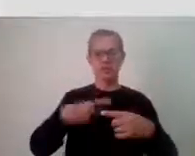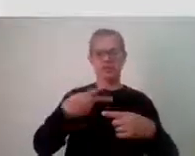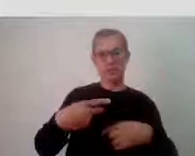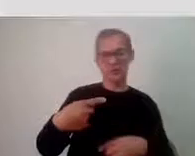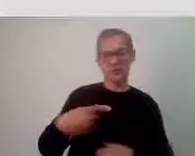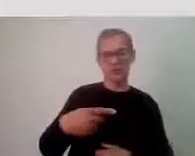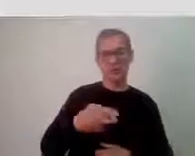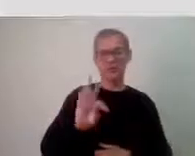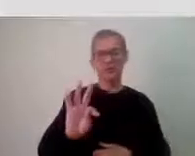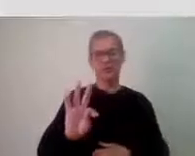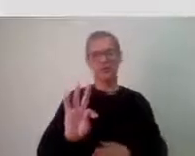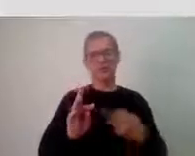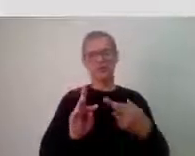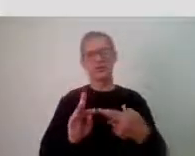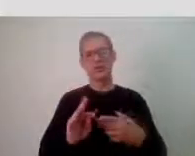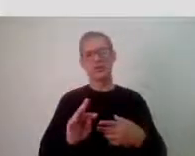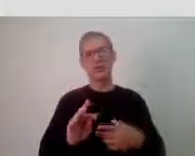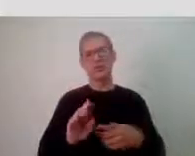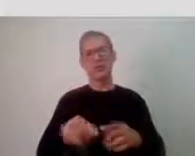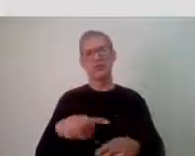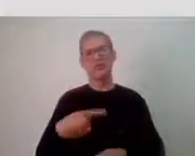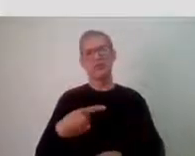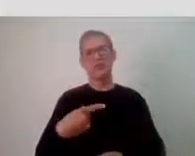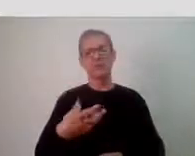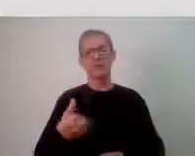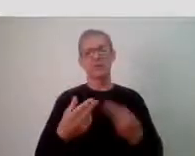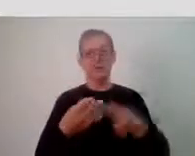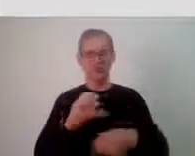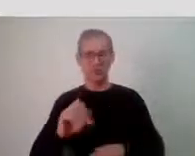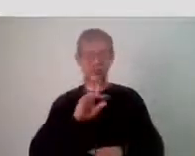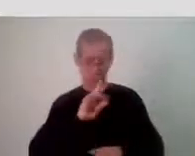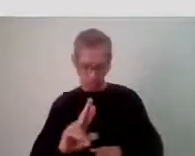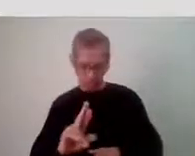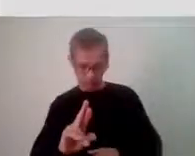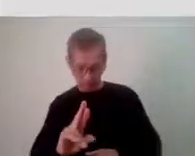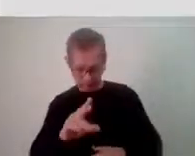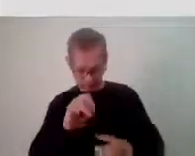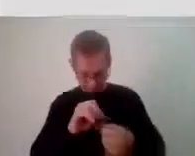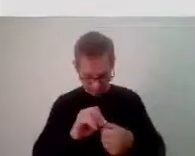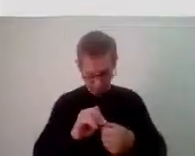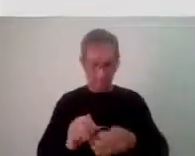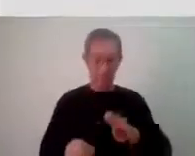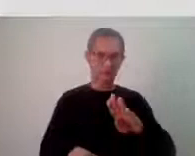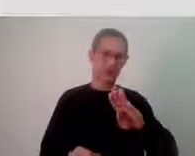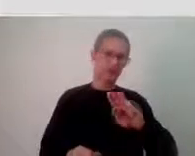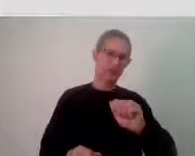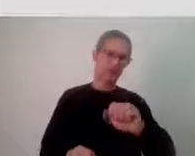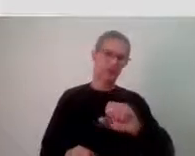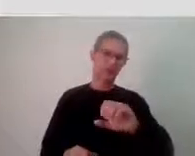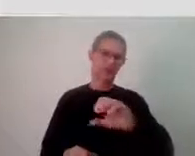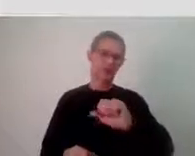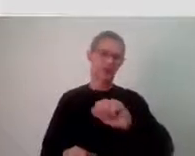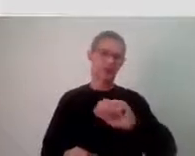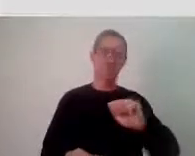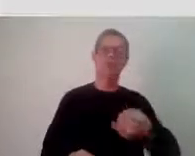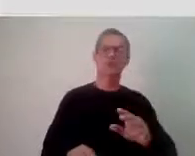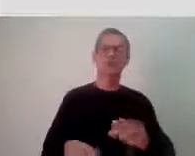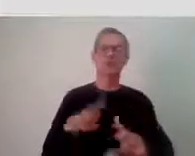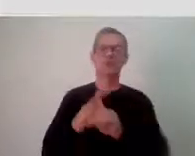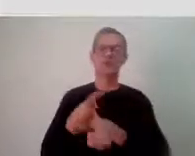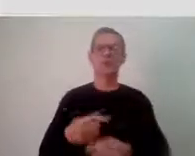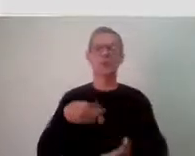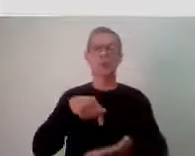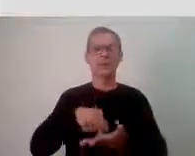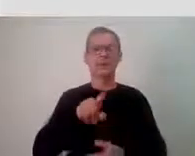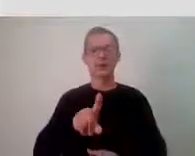6 é igual a 0, que corta o eixo x. Respondendo a essa, quando você faz Bhaskara, você vai encontrar que é no ponto menos 1 e